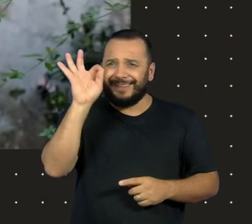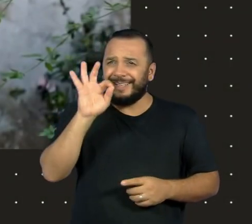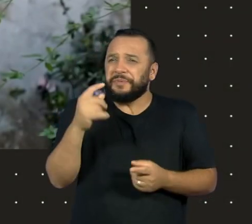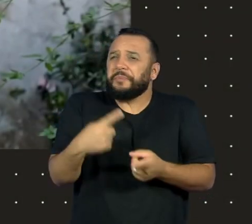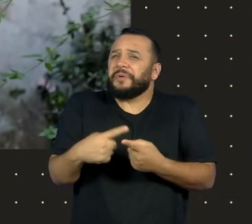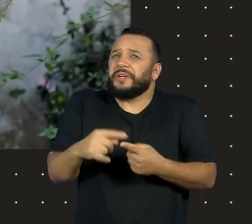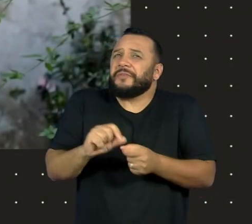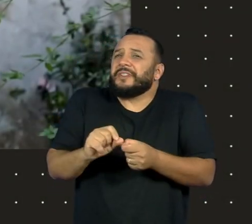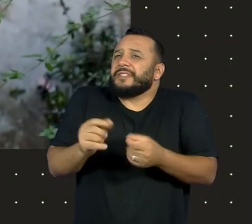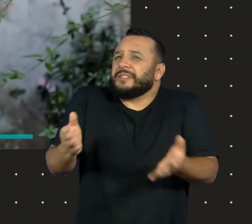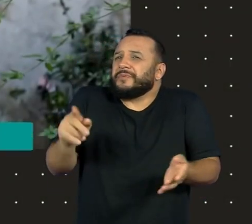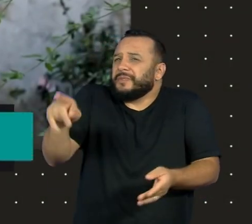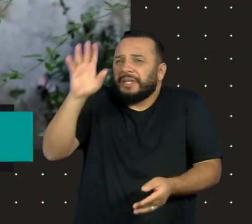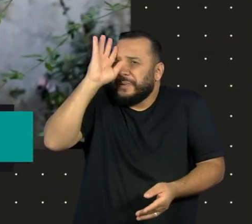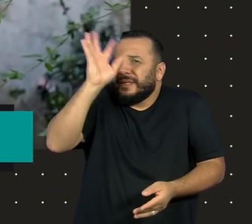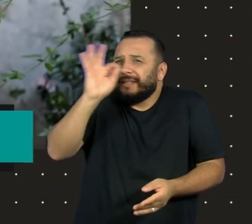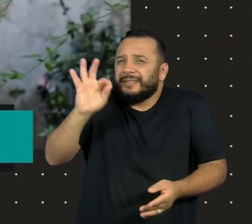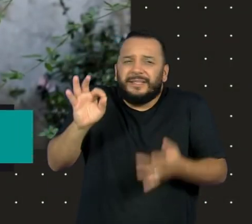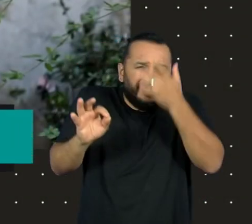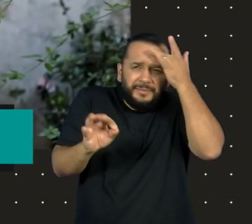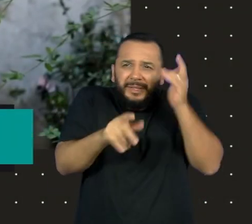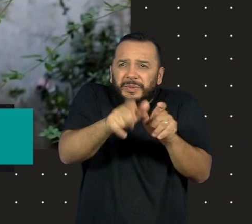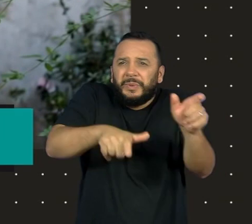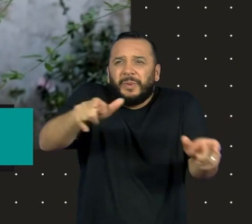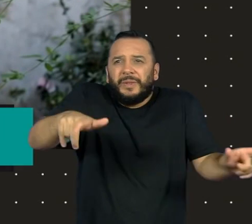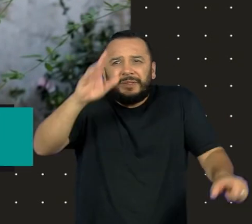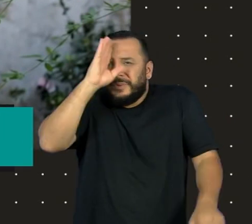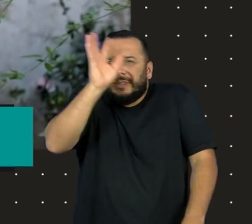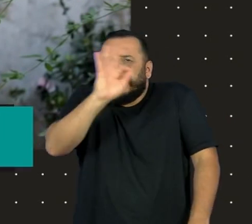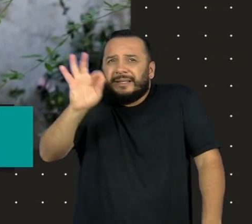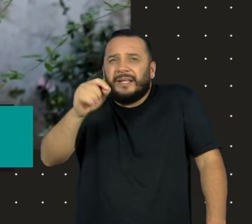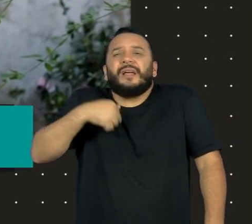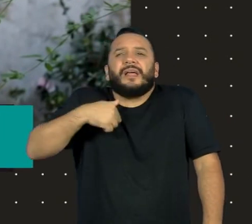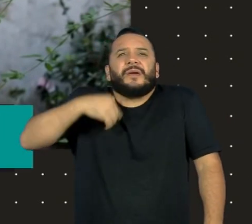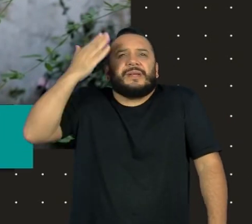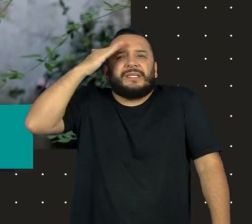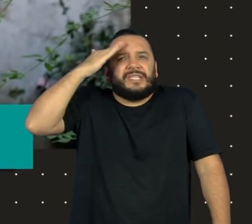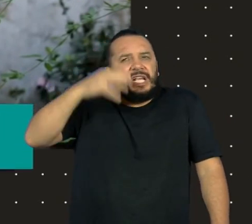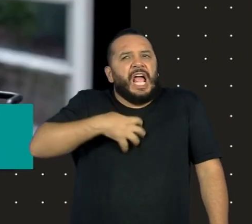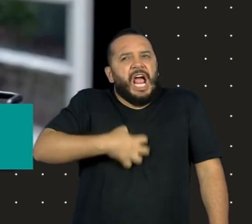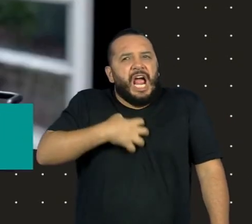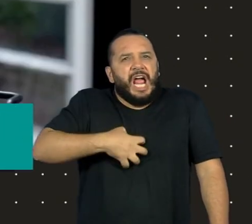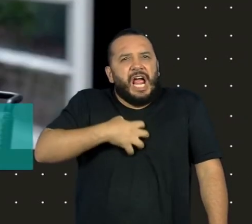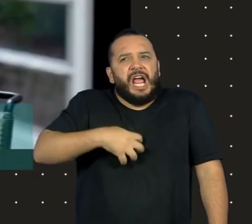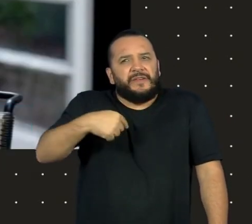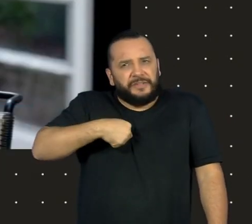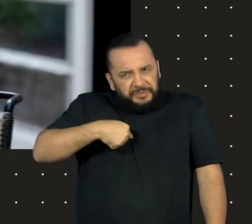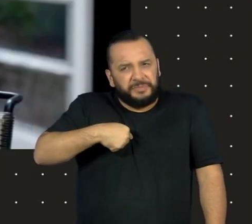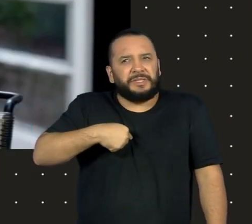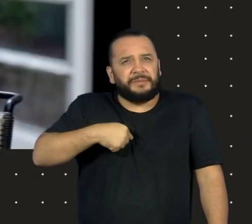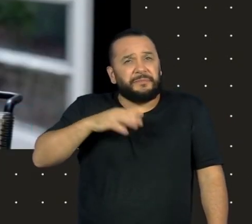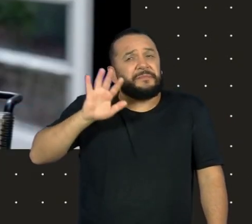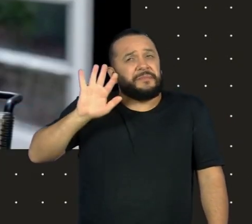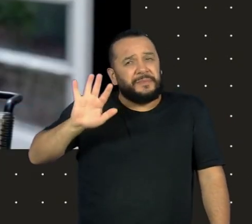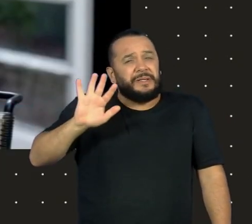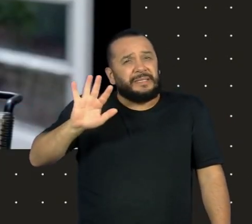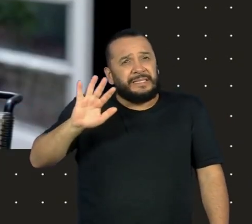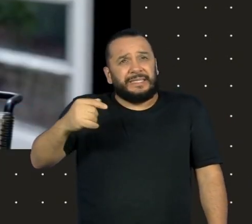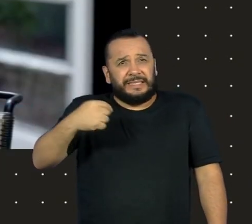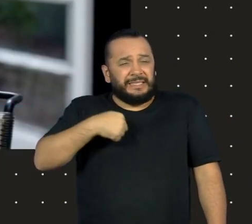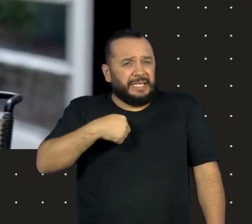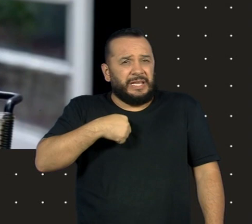isso. Você não ia me entender, as pessoas não iam me entender. Eu consigo entender a raiva que você sente por mim, mas se eu